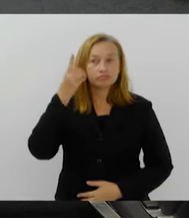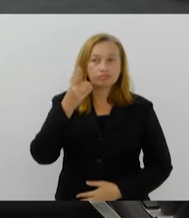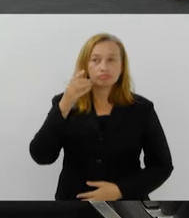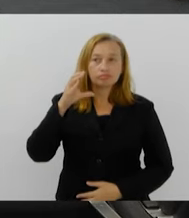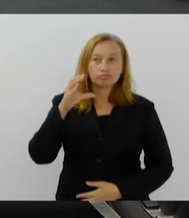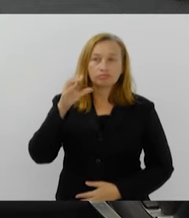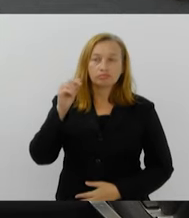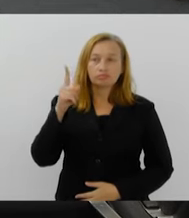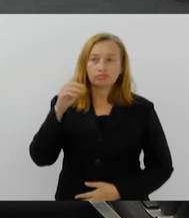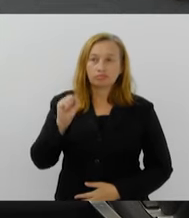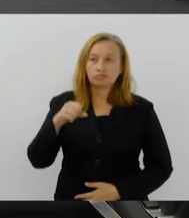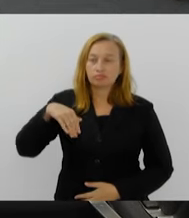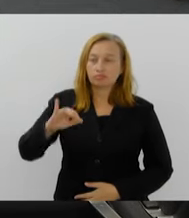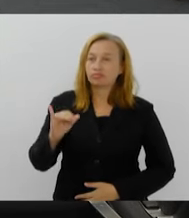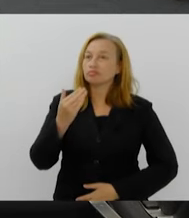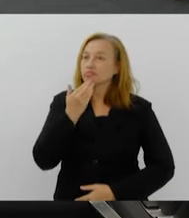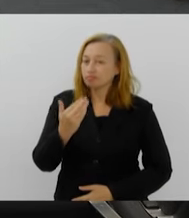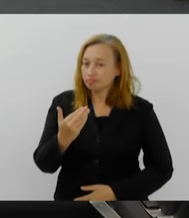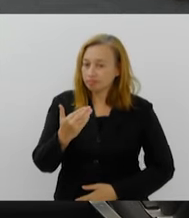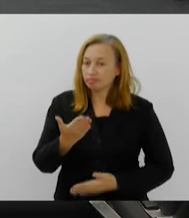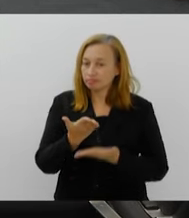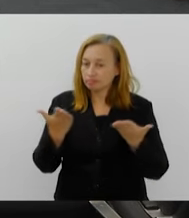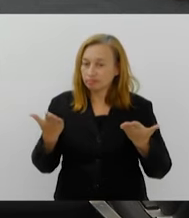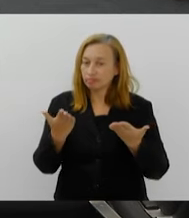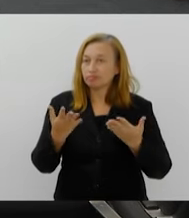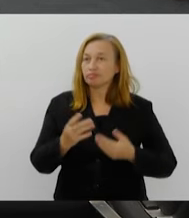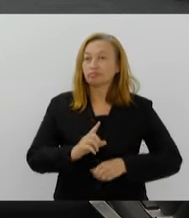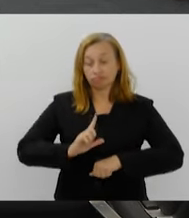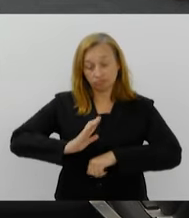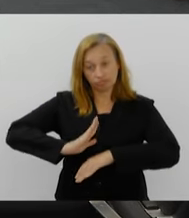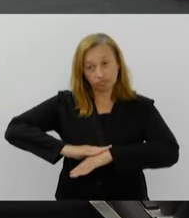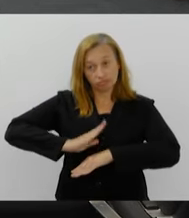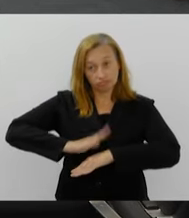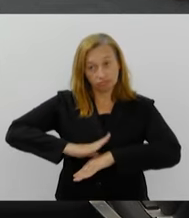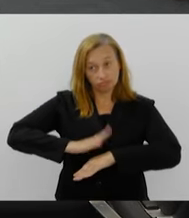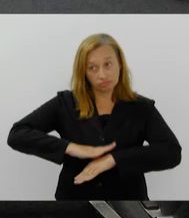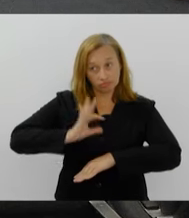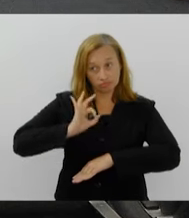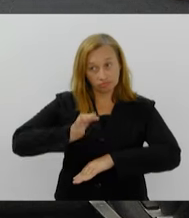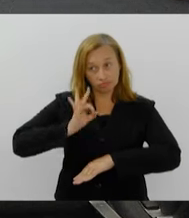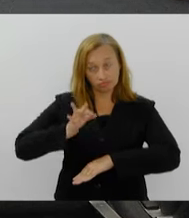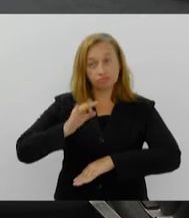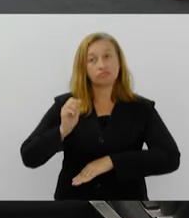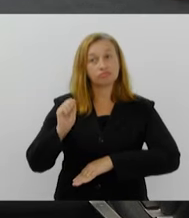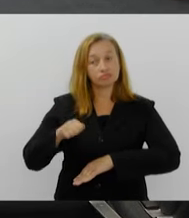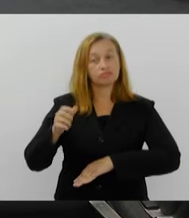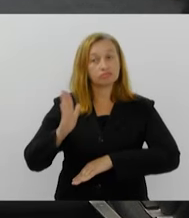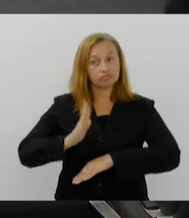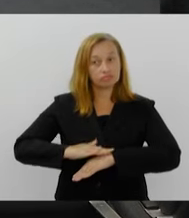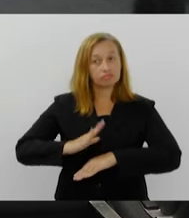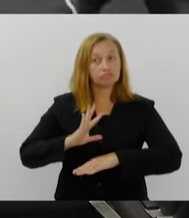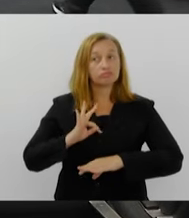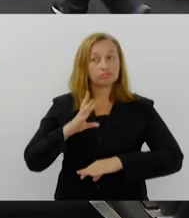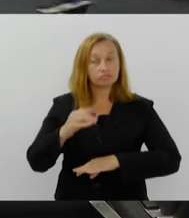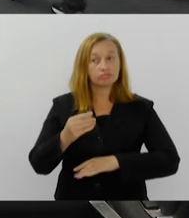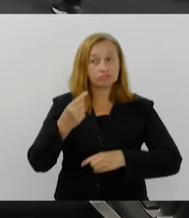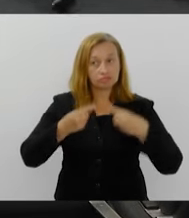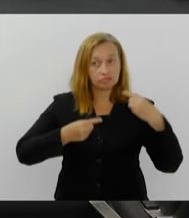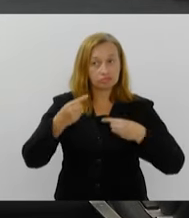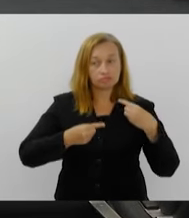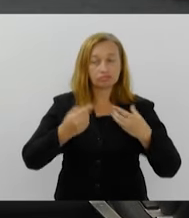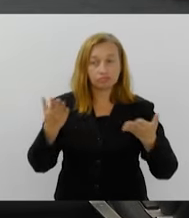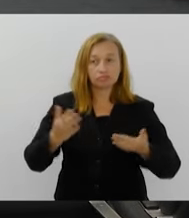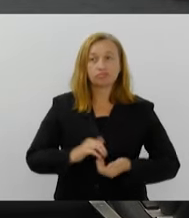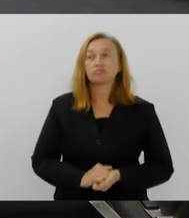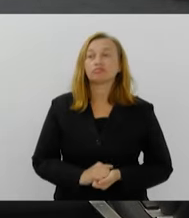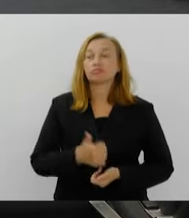Mink. Pediria aos oradores para se ater ao tempo regimental para que dê tempo de todos poder discutir. Vossa Excelência